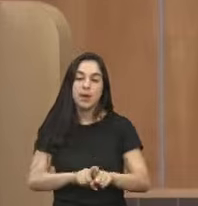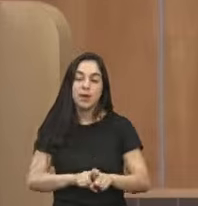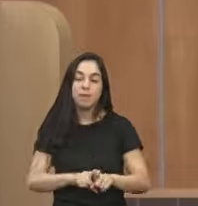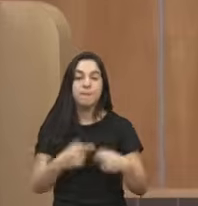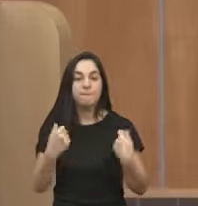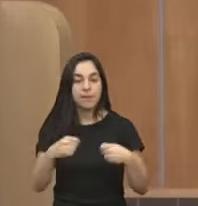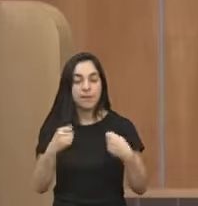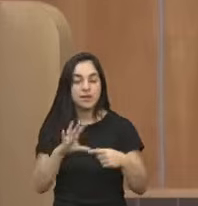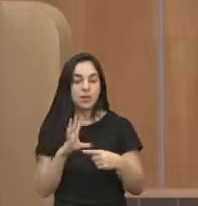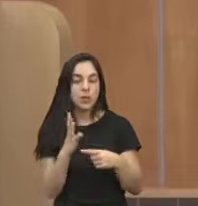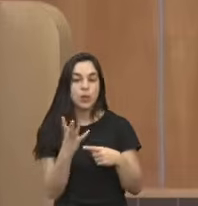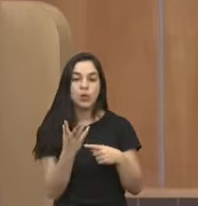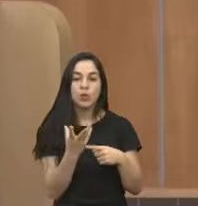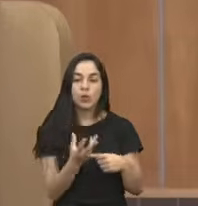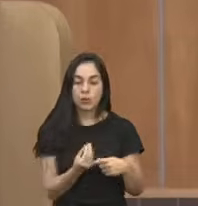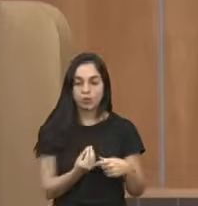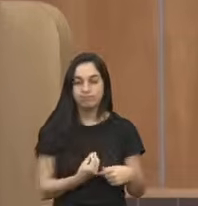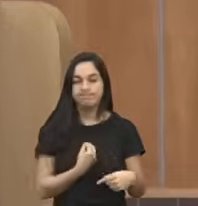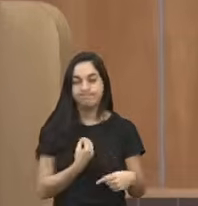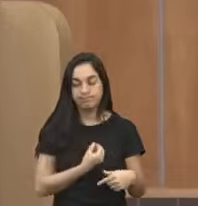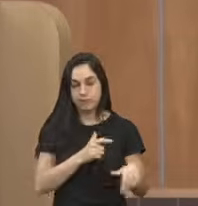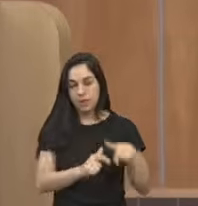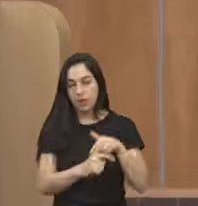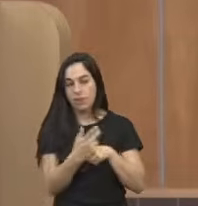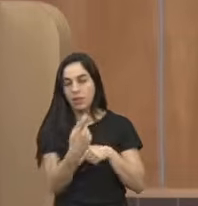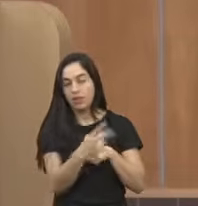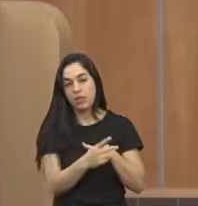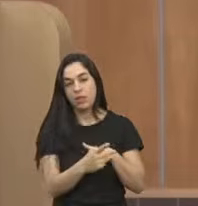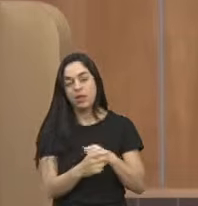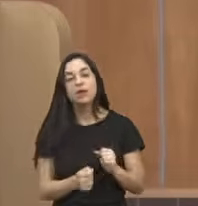projeto brilhante da vereadora Maria Amélia.